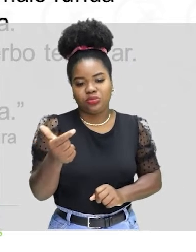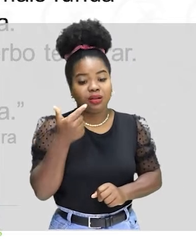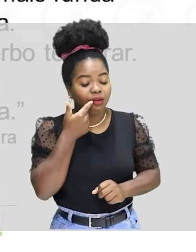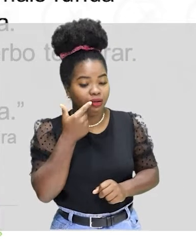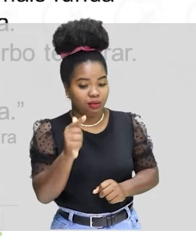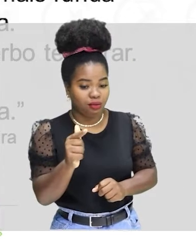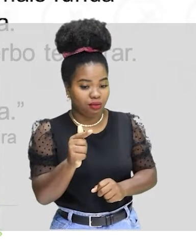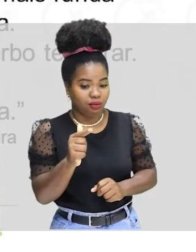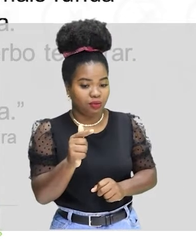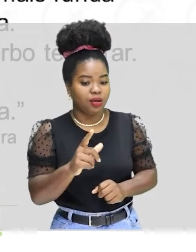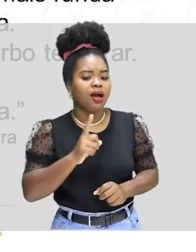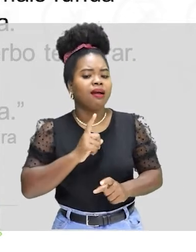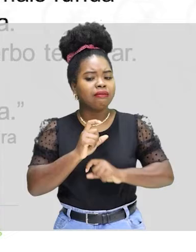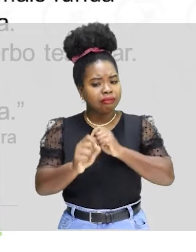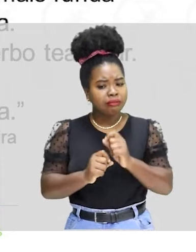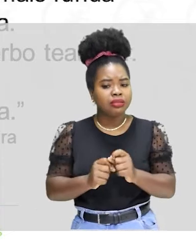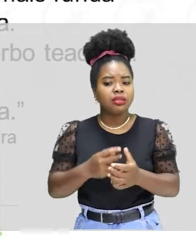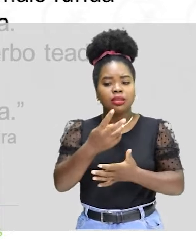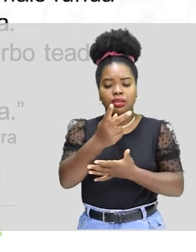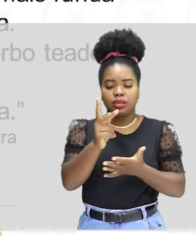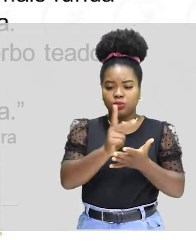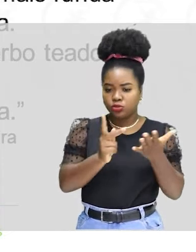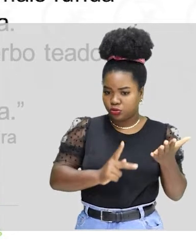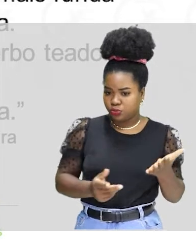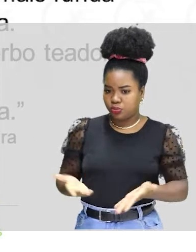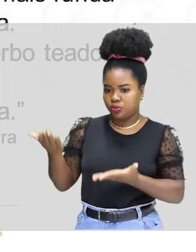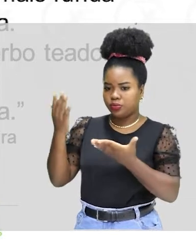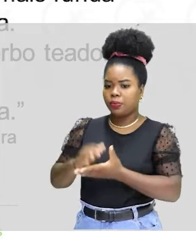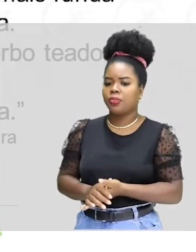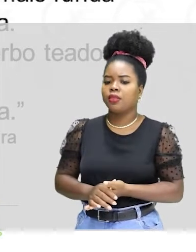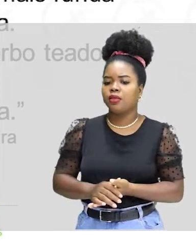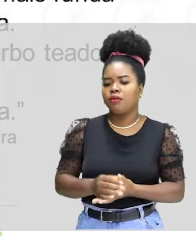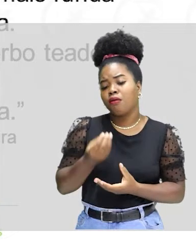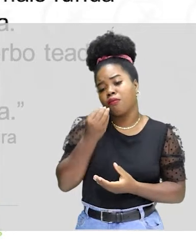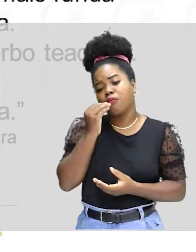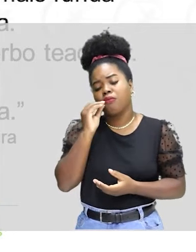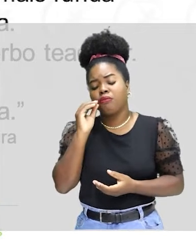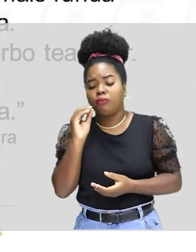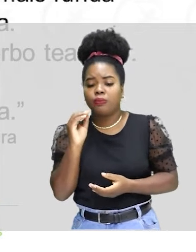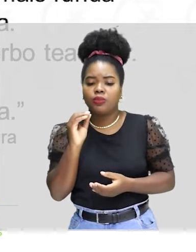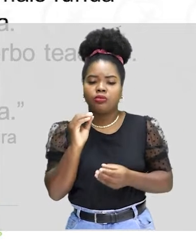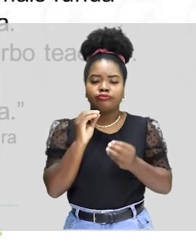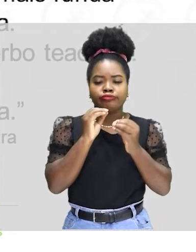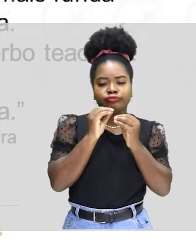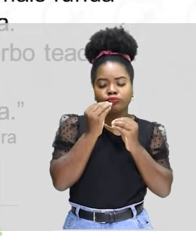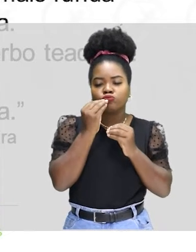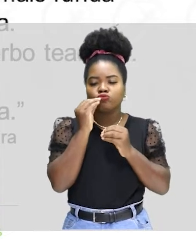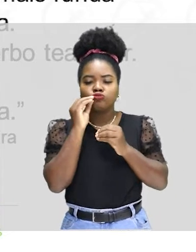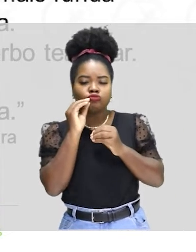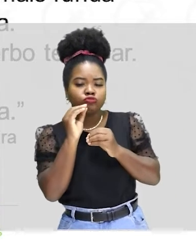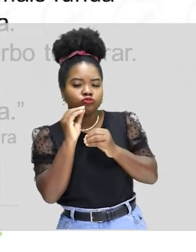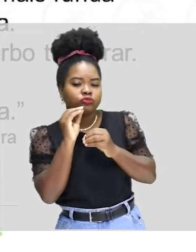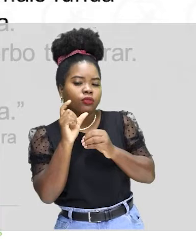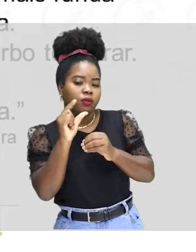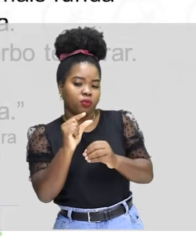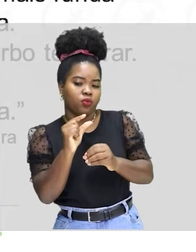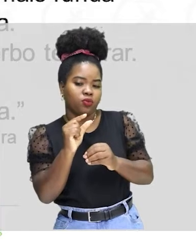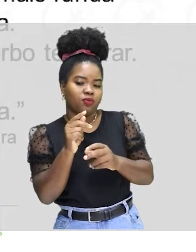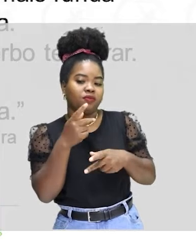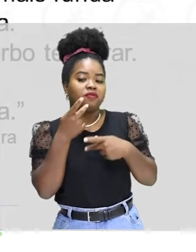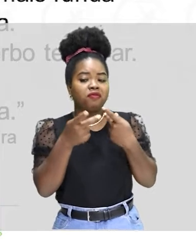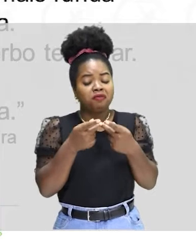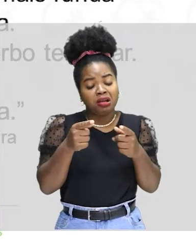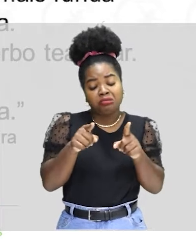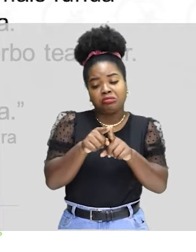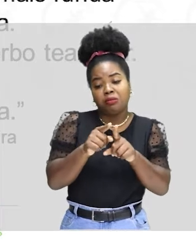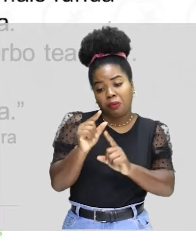de Manuel Bandeira. Beijo pouco, falo menos ainda, mas invento palavras que traduzem a ternura